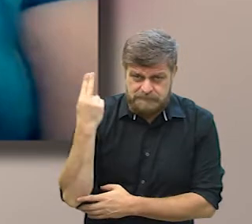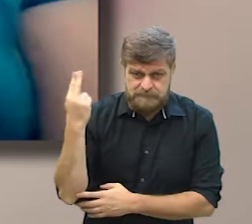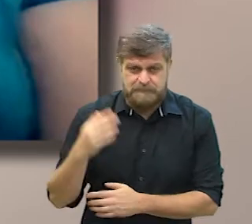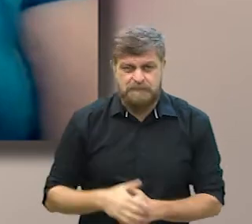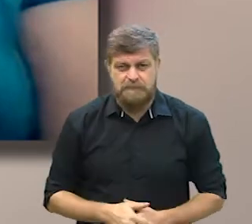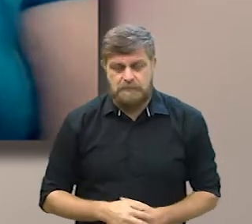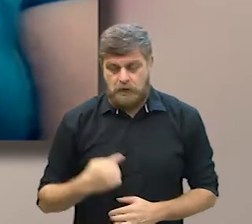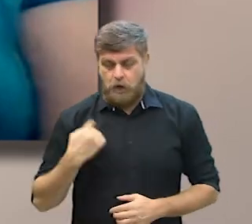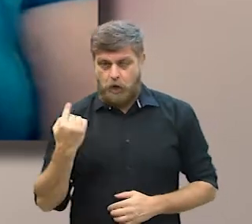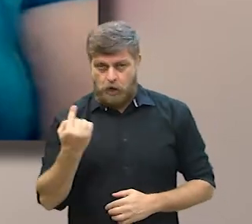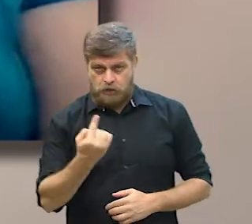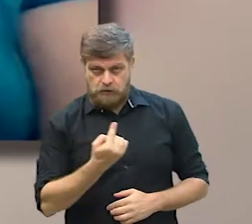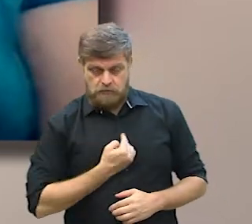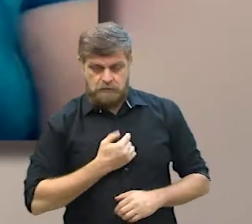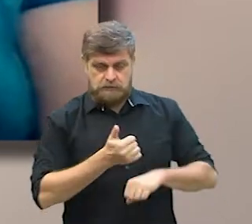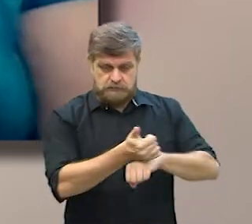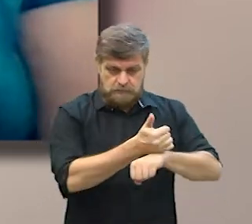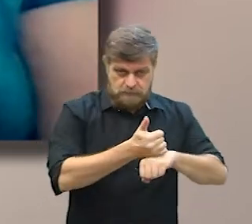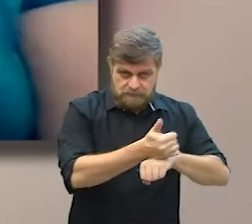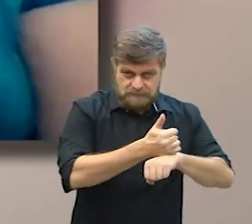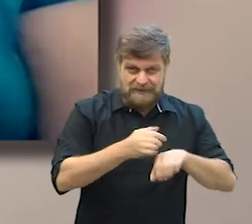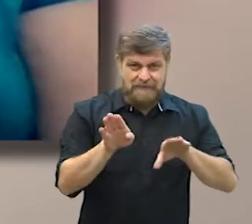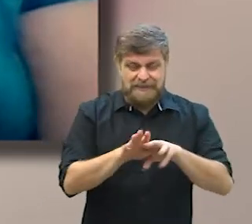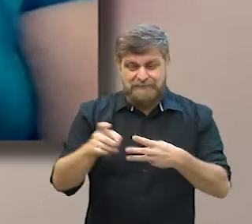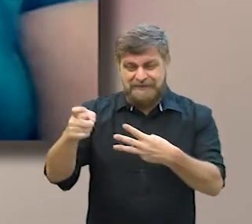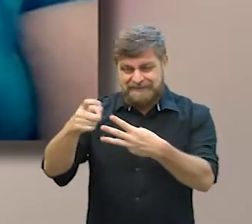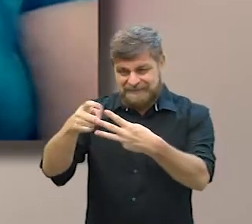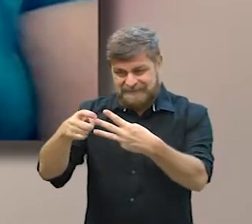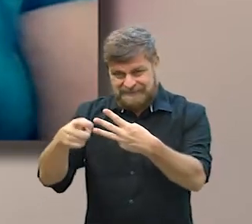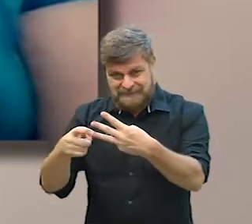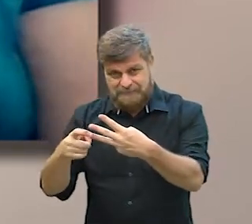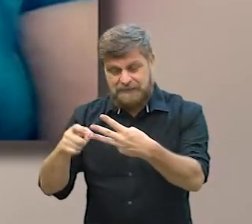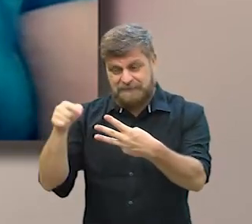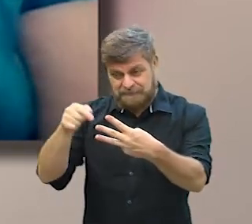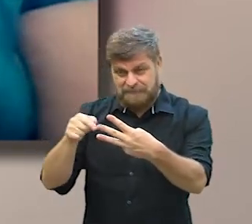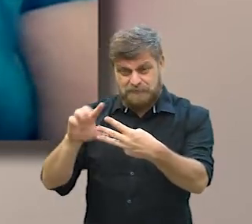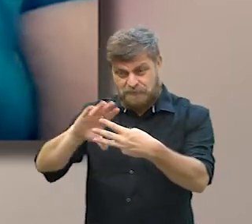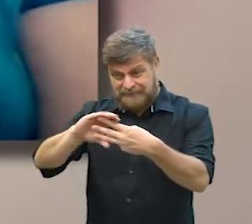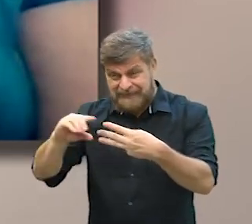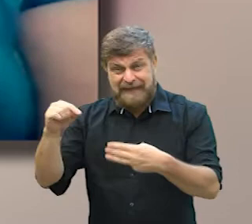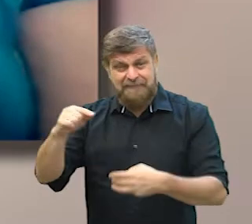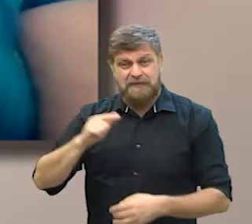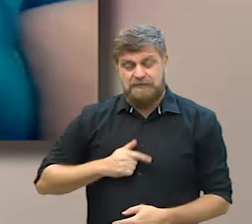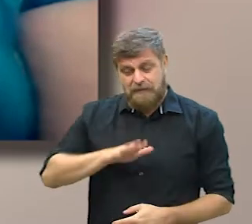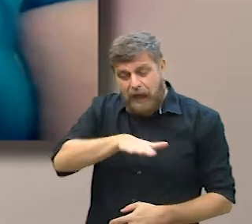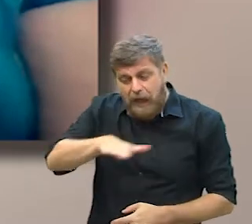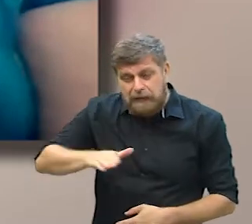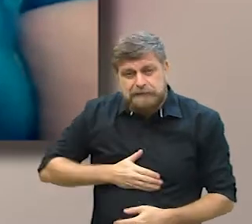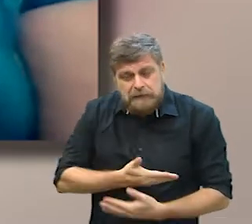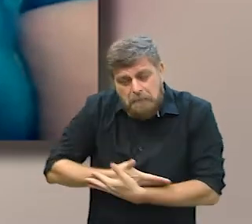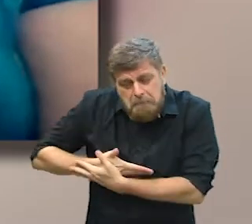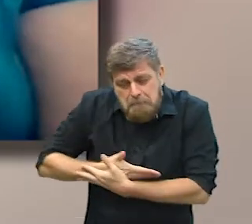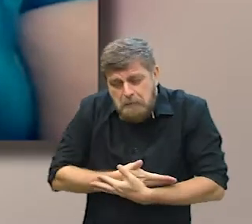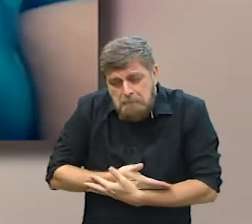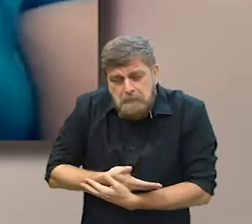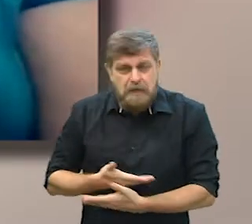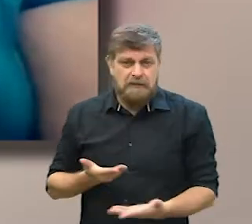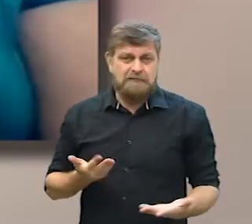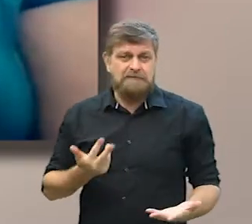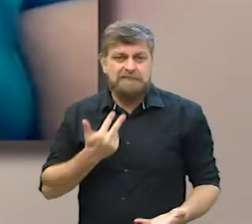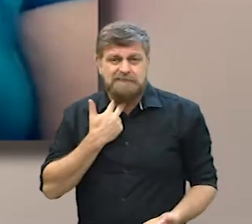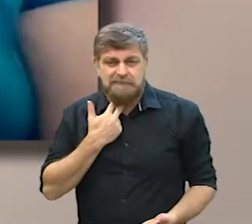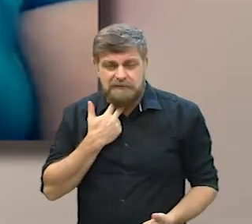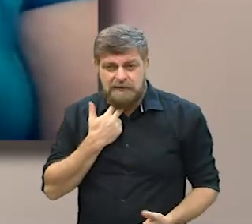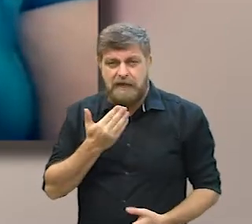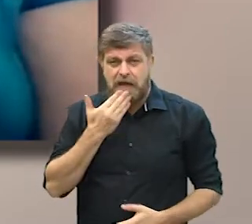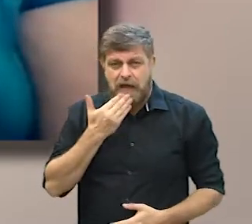Então, tanto da nossa parte como dessas especialidades médicas, quando a criança é muito novinha,